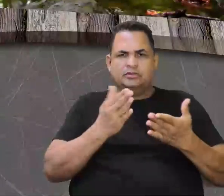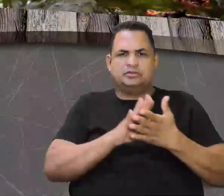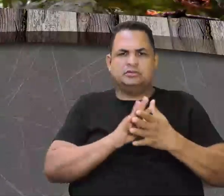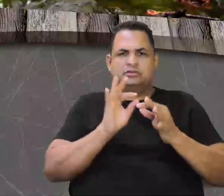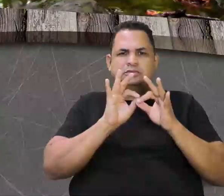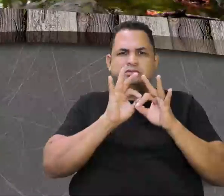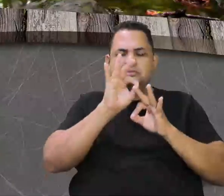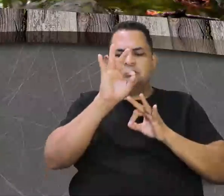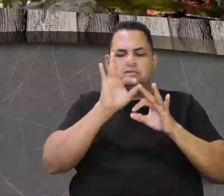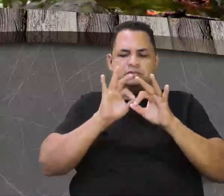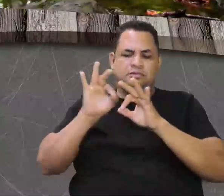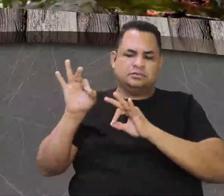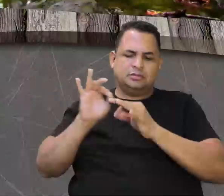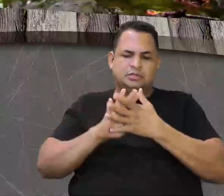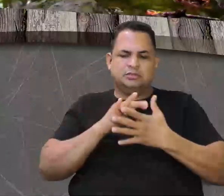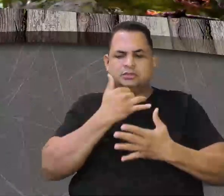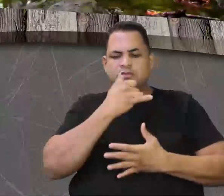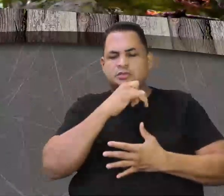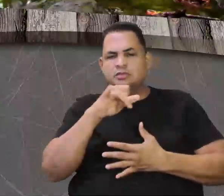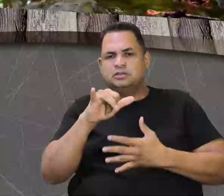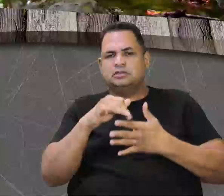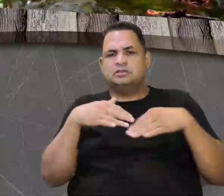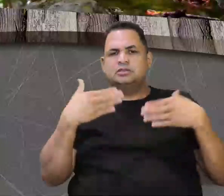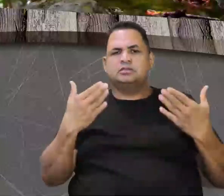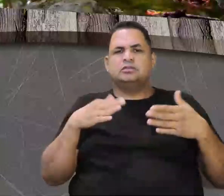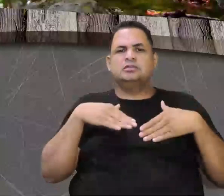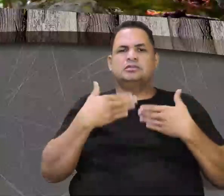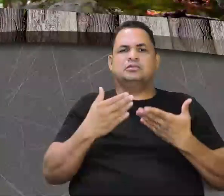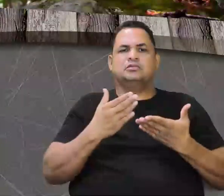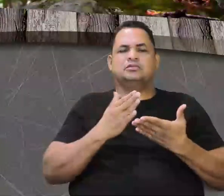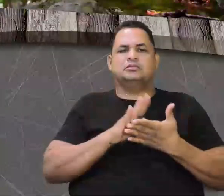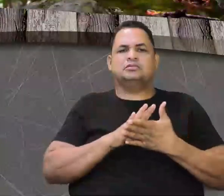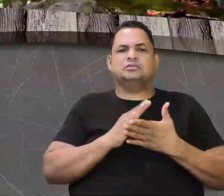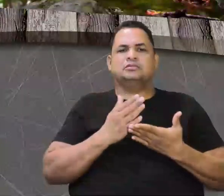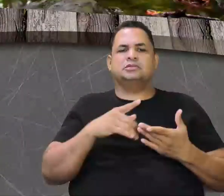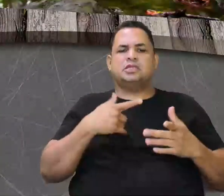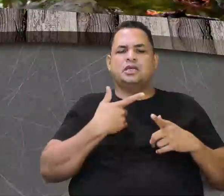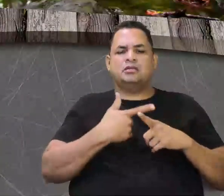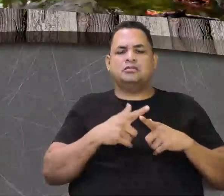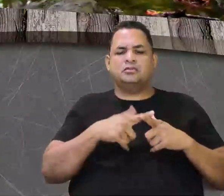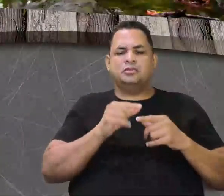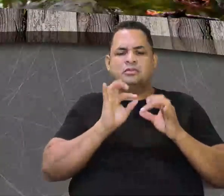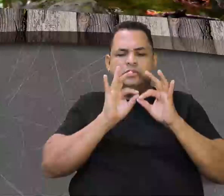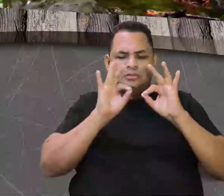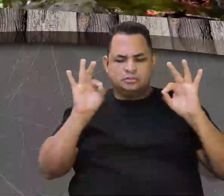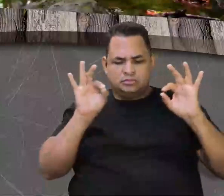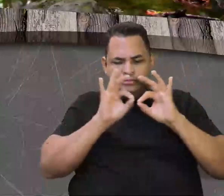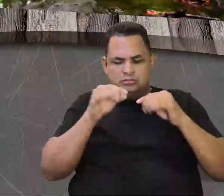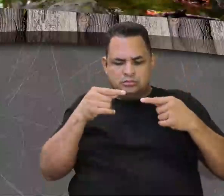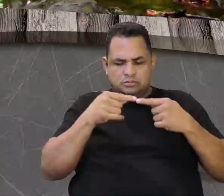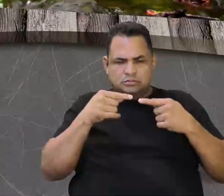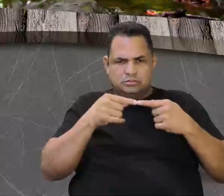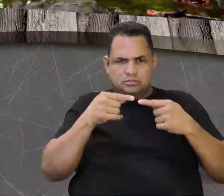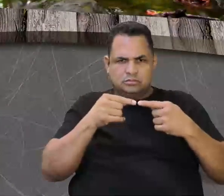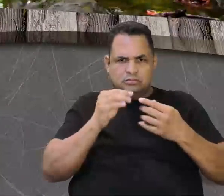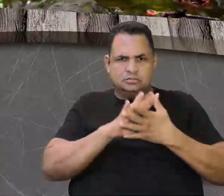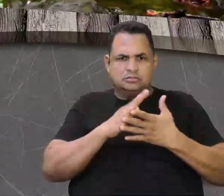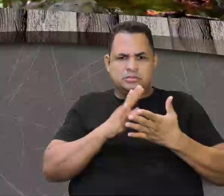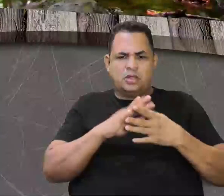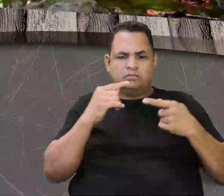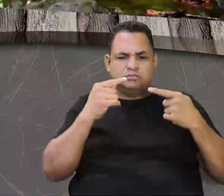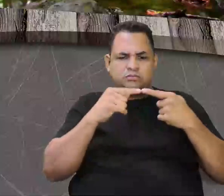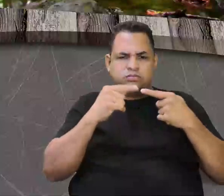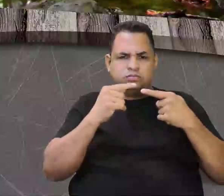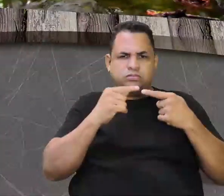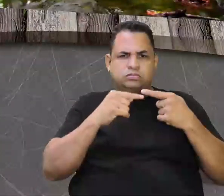elas estão passando uma corrente, está fluindo bem. Quando há um dano em uma dessas conexões, dá os curtos,